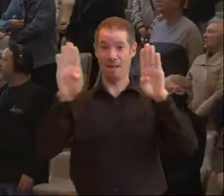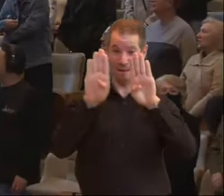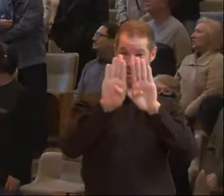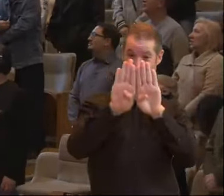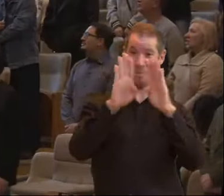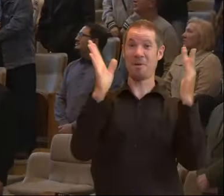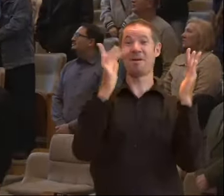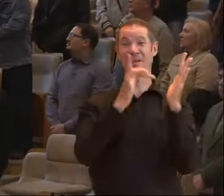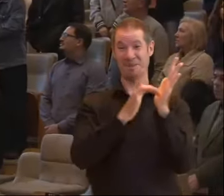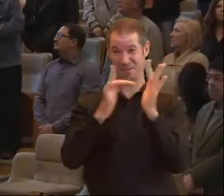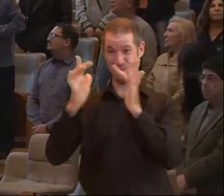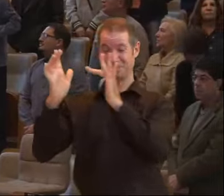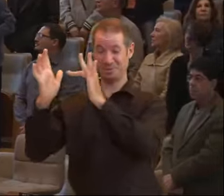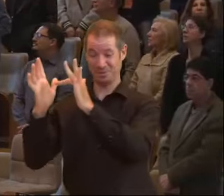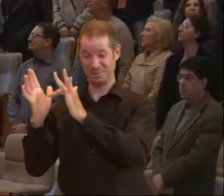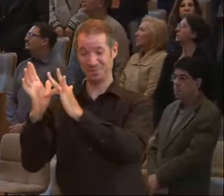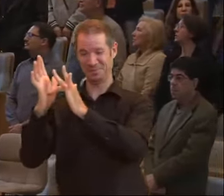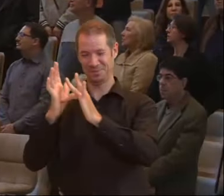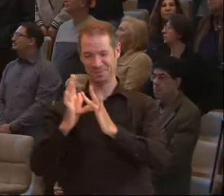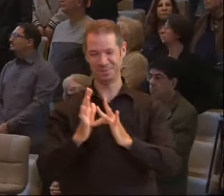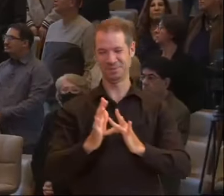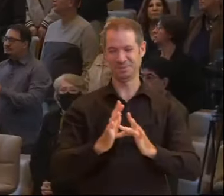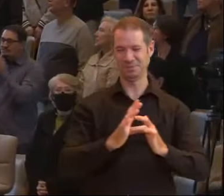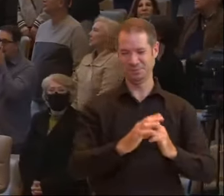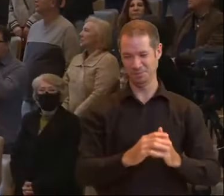Jesus, é Jesus.